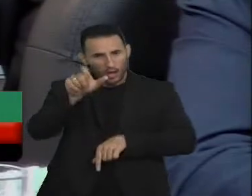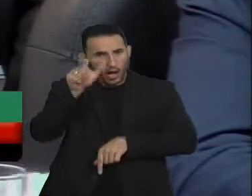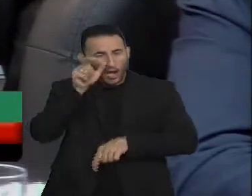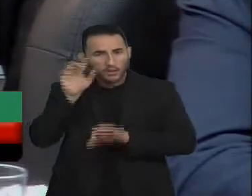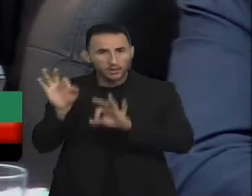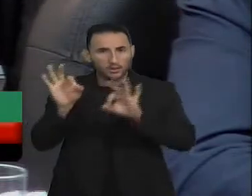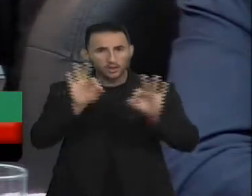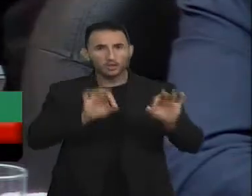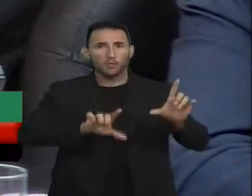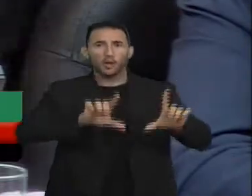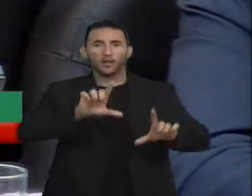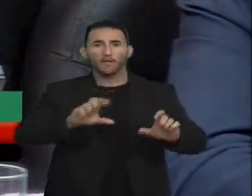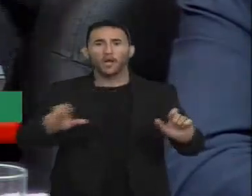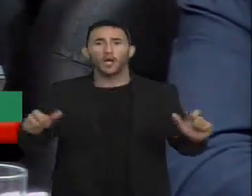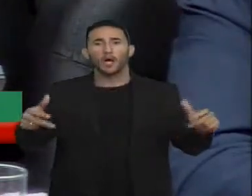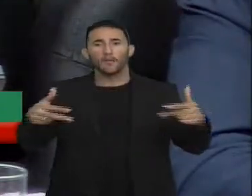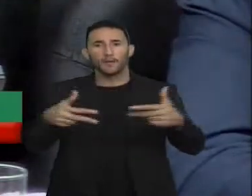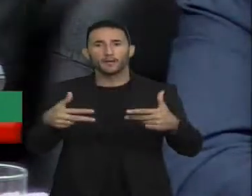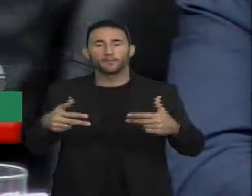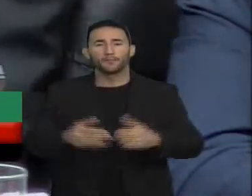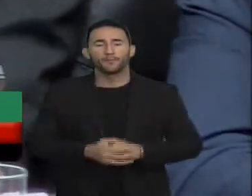Câmara.